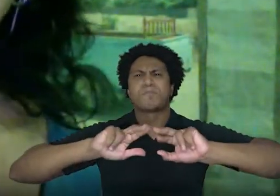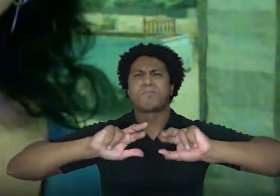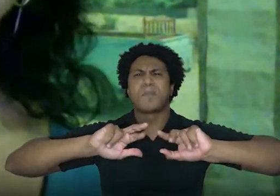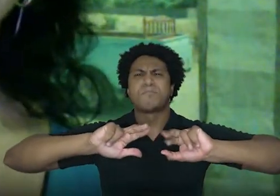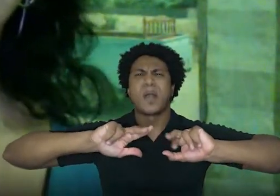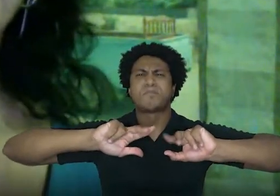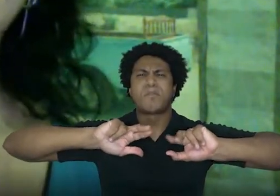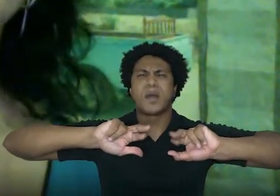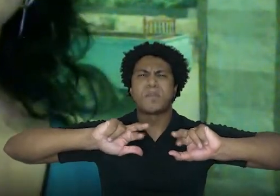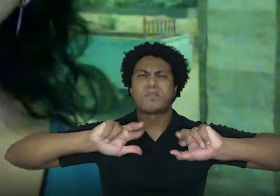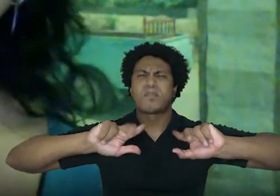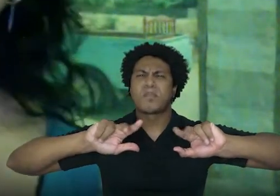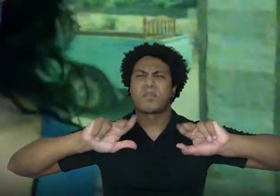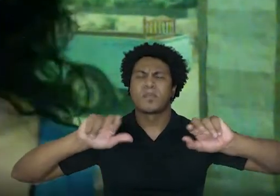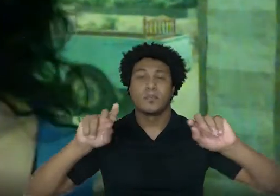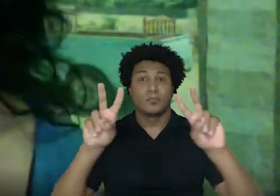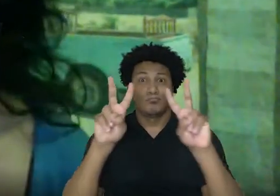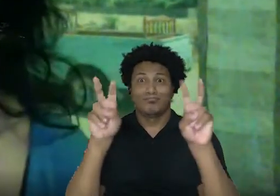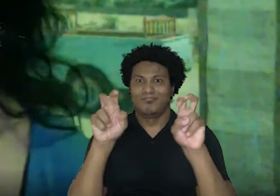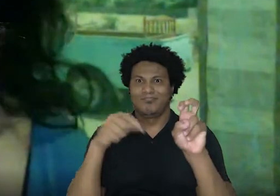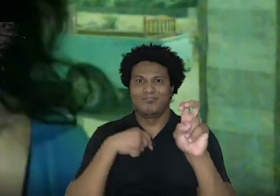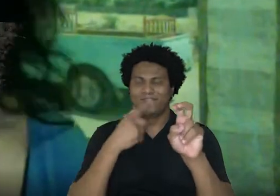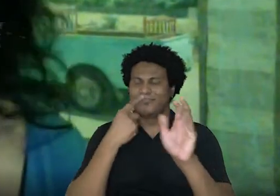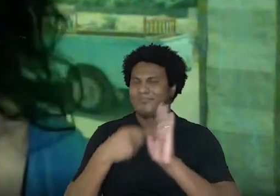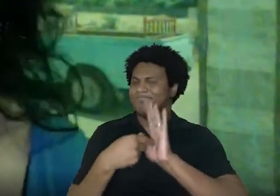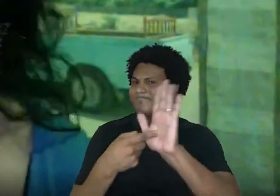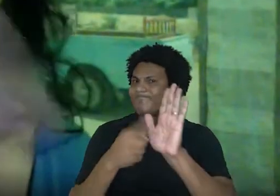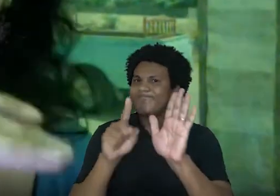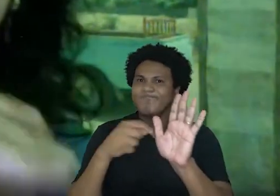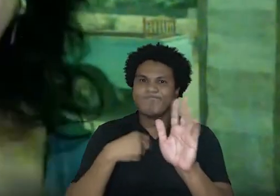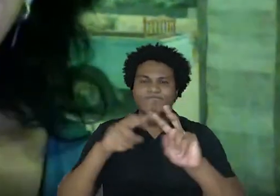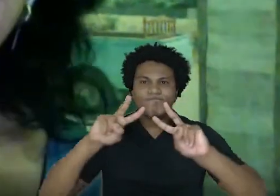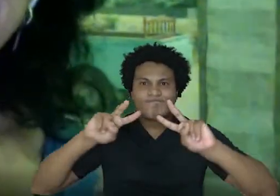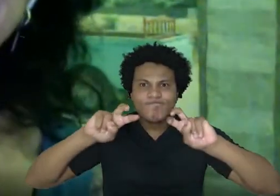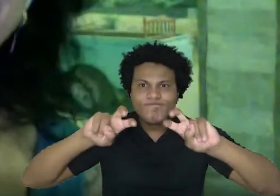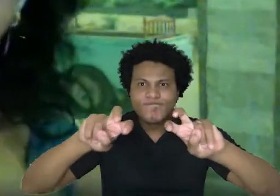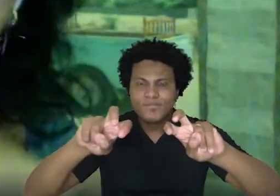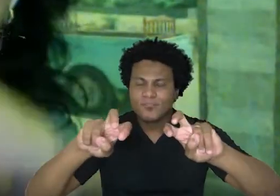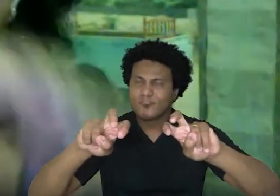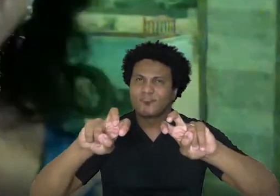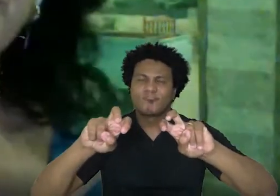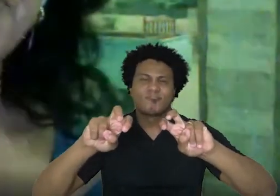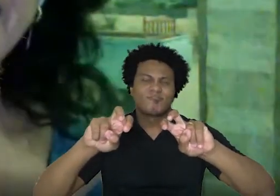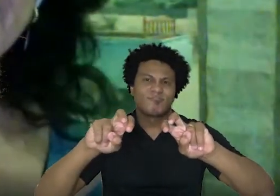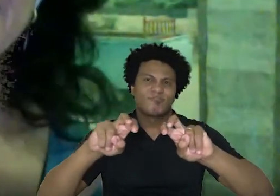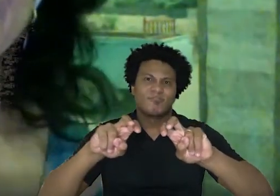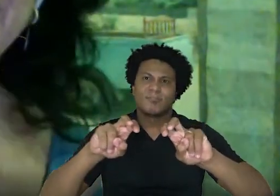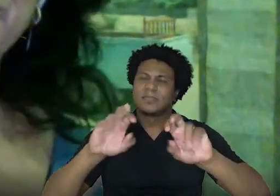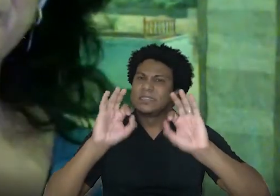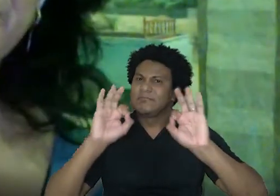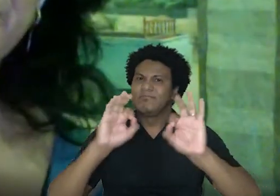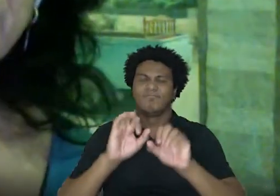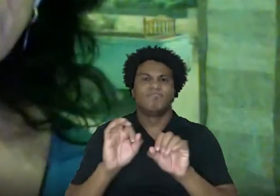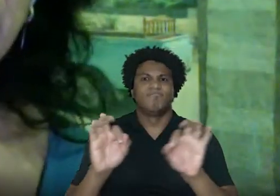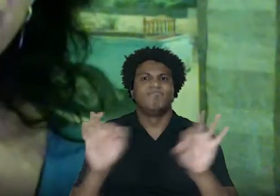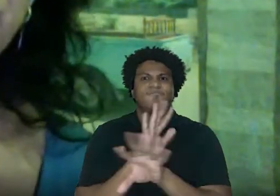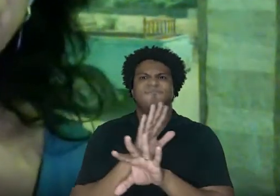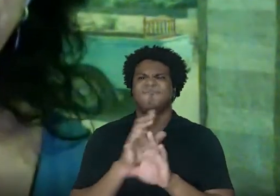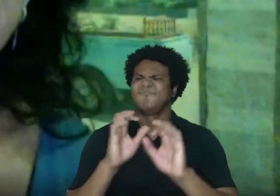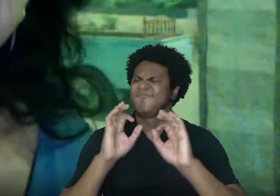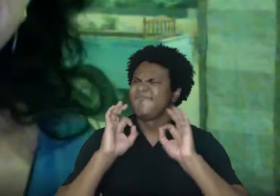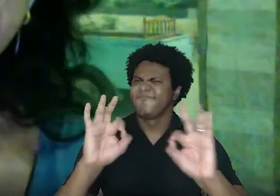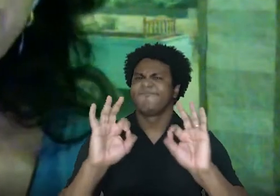qual outro que eu tinha falado? É Brecht, enfim, é um monte de referência aí de linguagem,